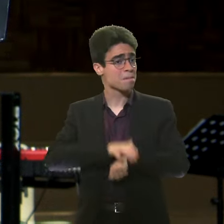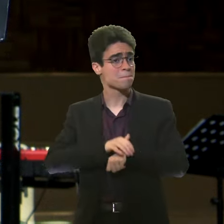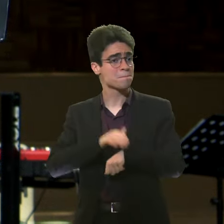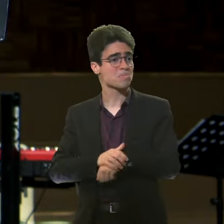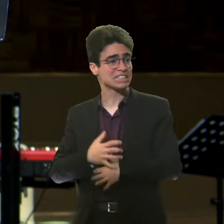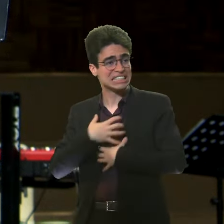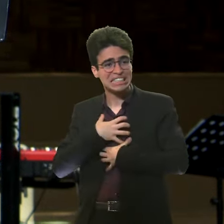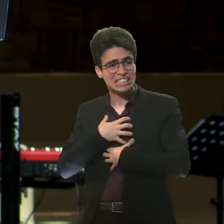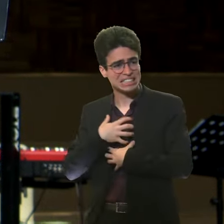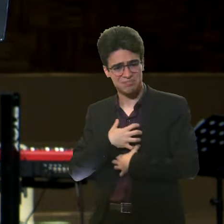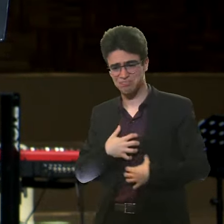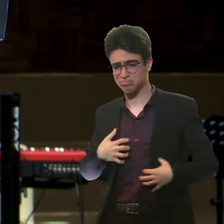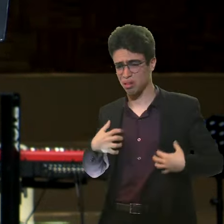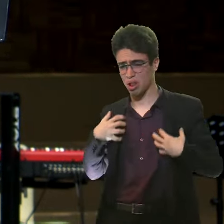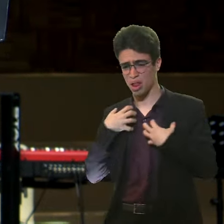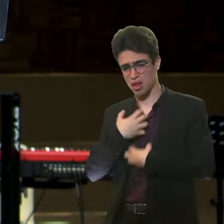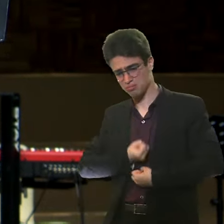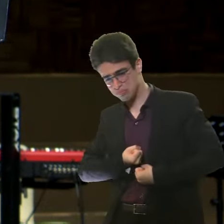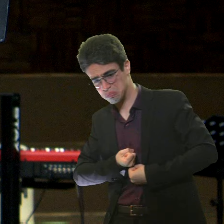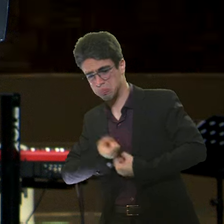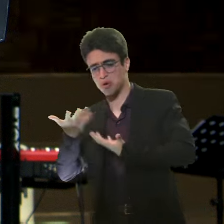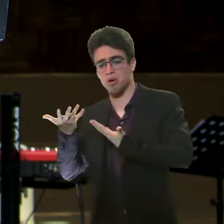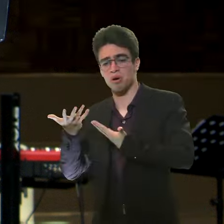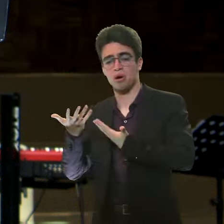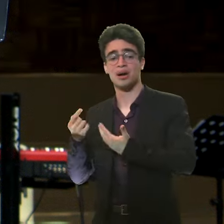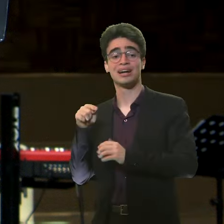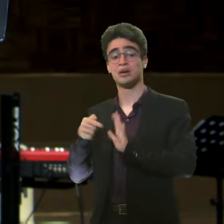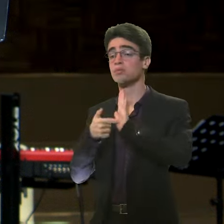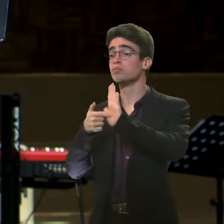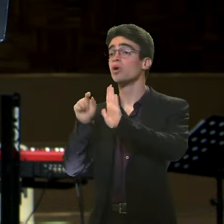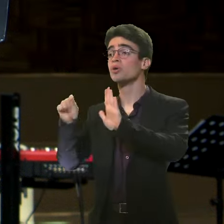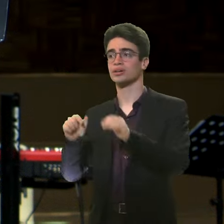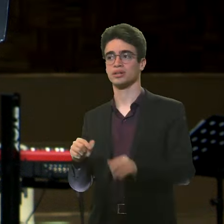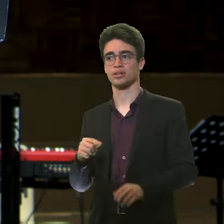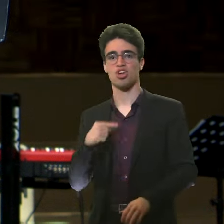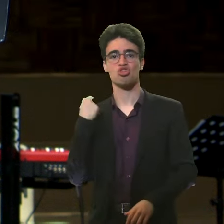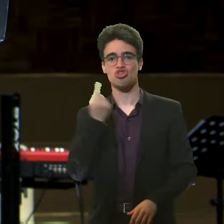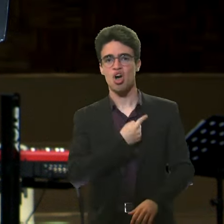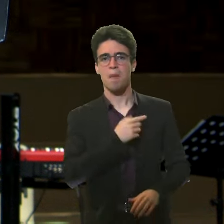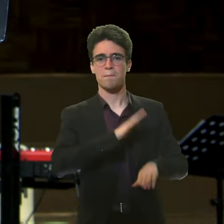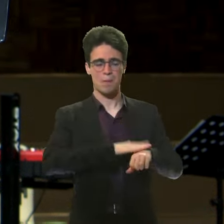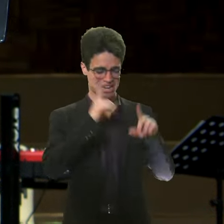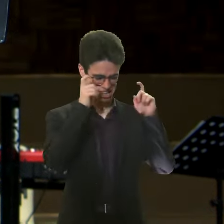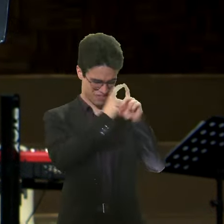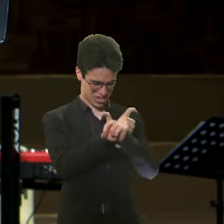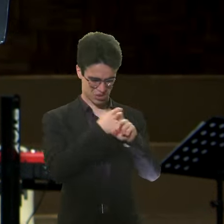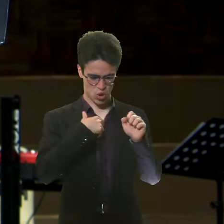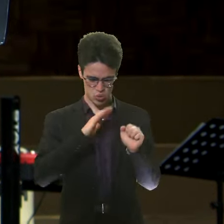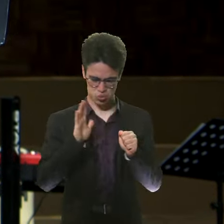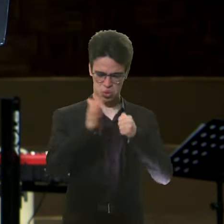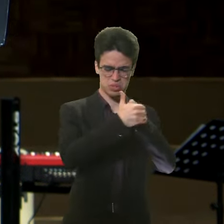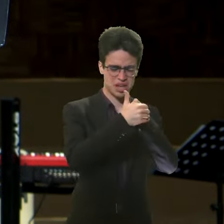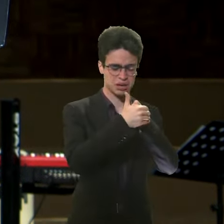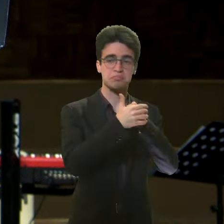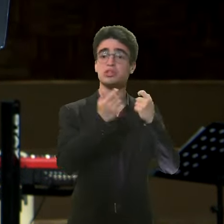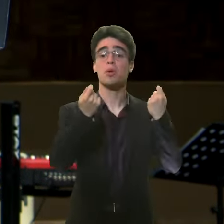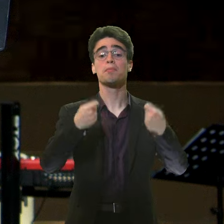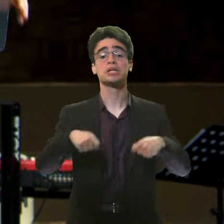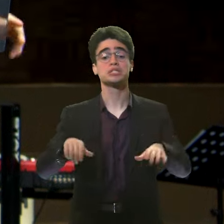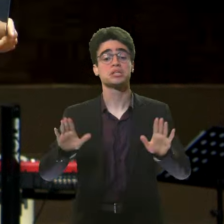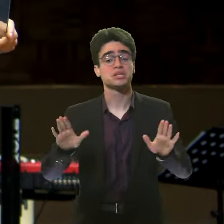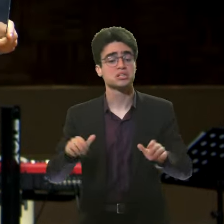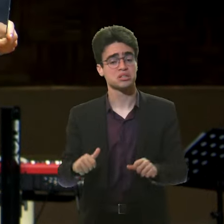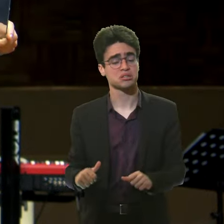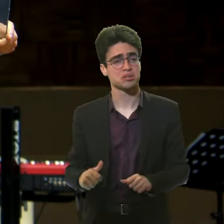sentimentos de desespero, nos ensina que nós não precisamos esconder as nossas lutas diante de Deus. Eu vou repetir, você não